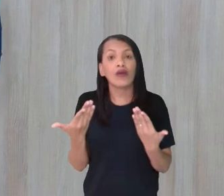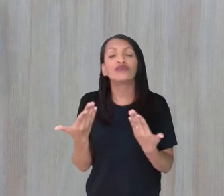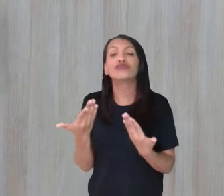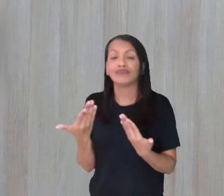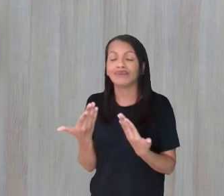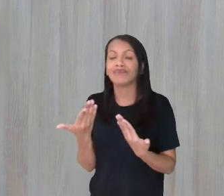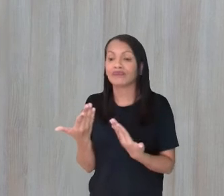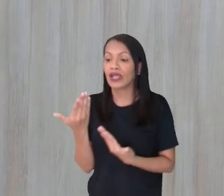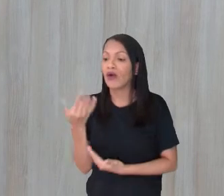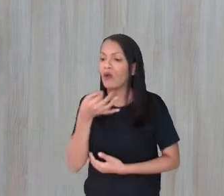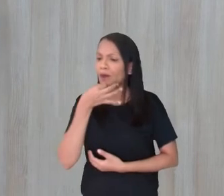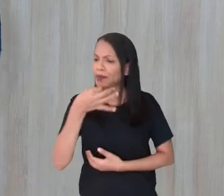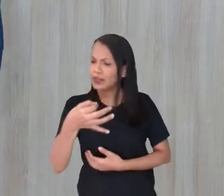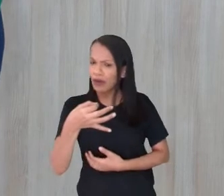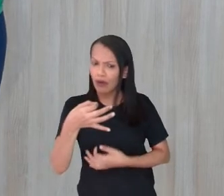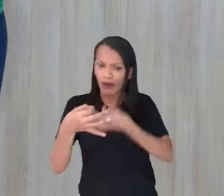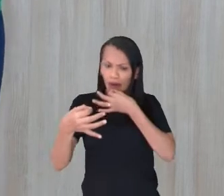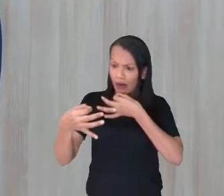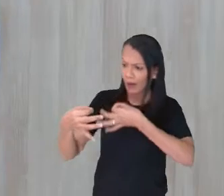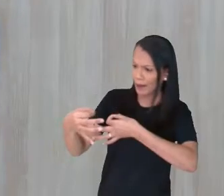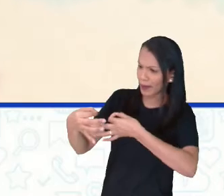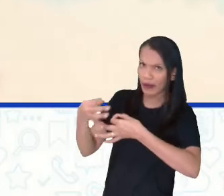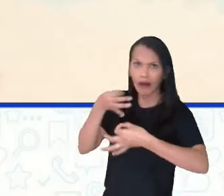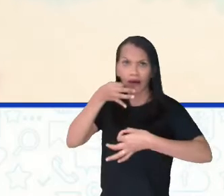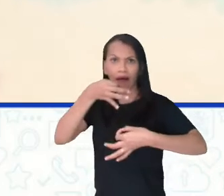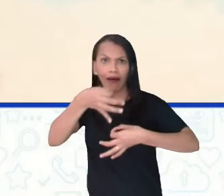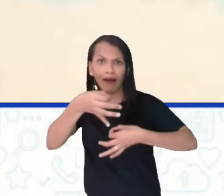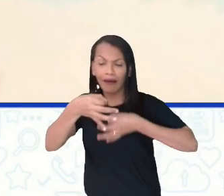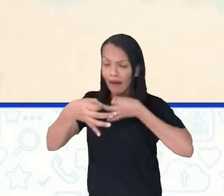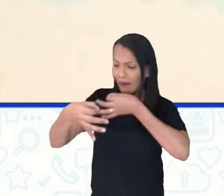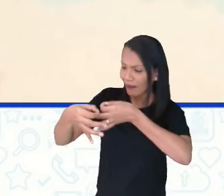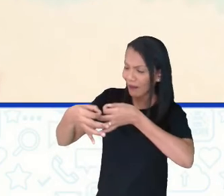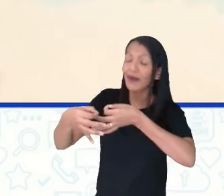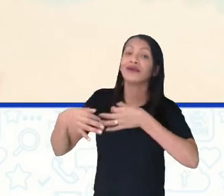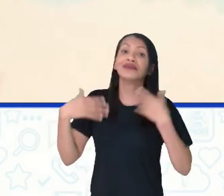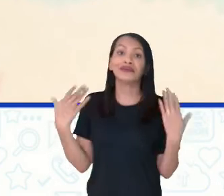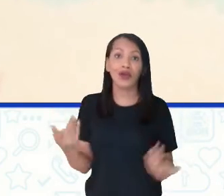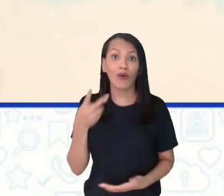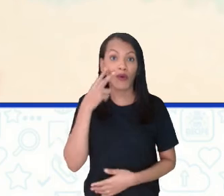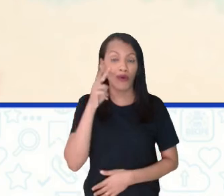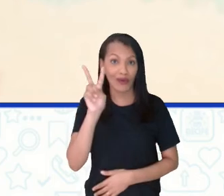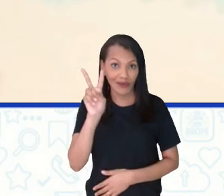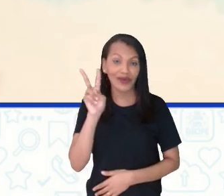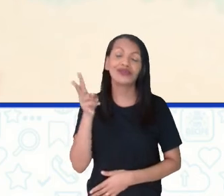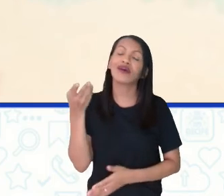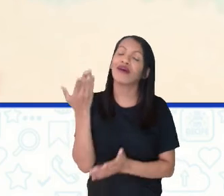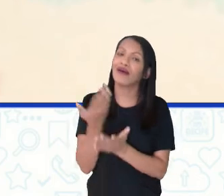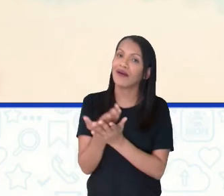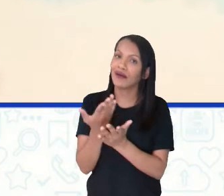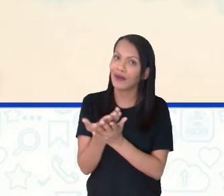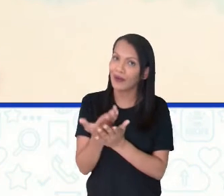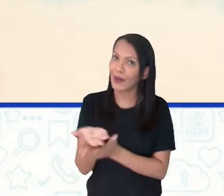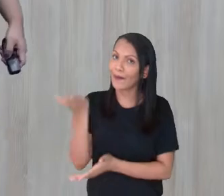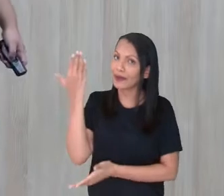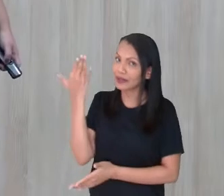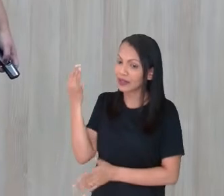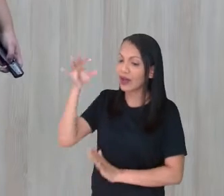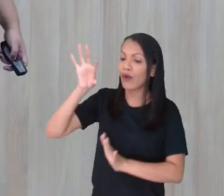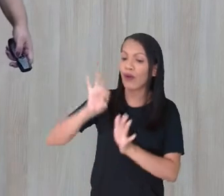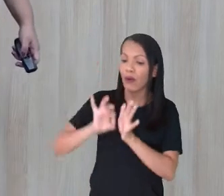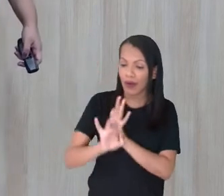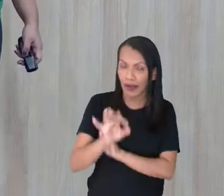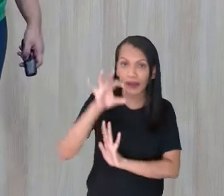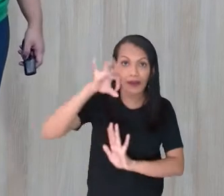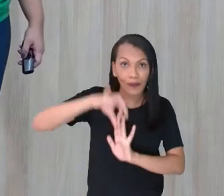que podem ser usados. E seja coerente, como a gente viu na aula passada, coerência e coesão, e use sempre comparações. E já que a